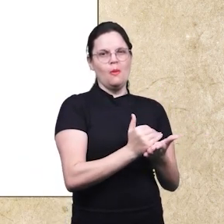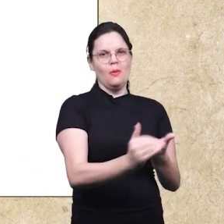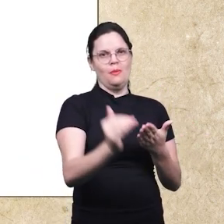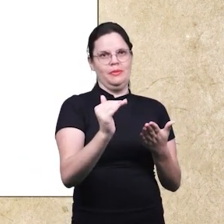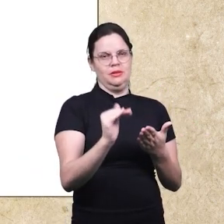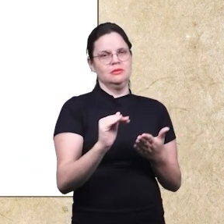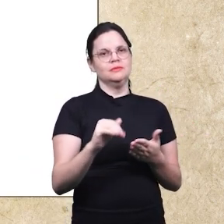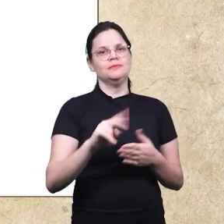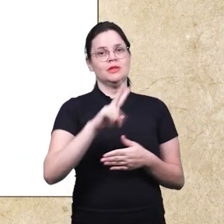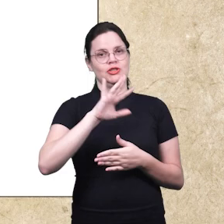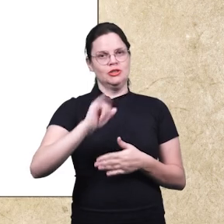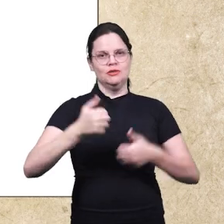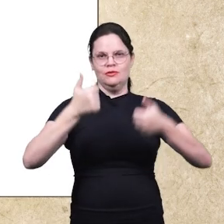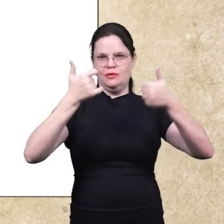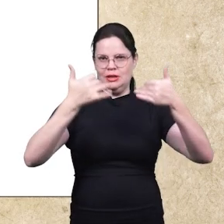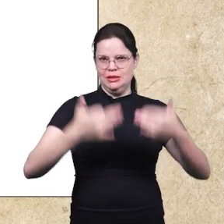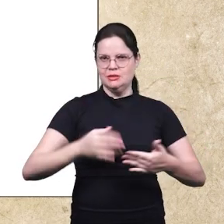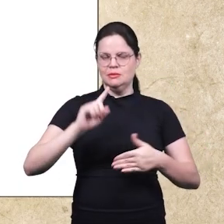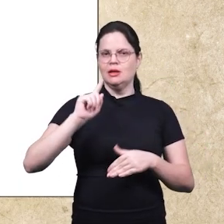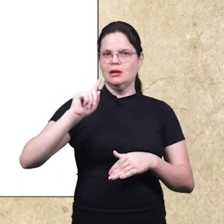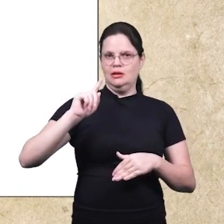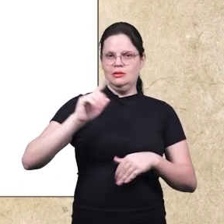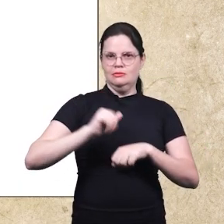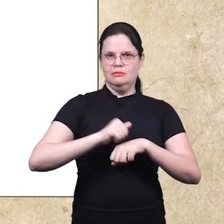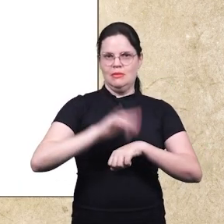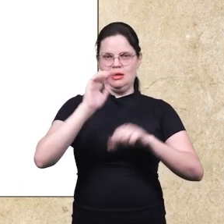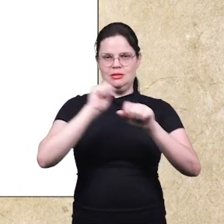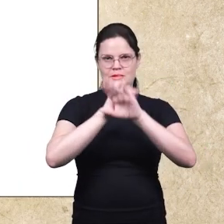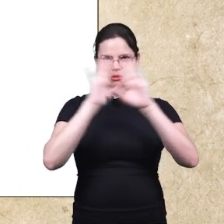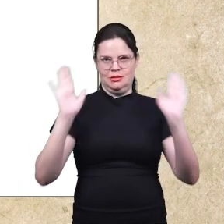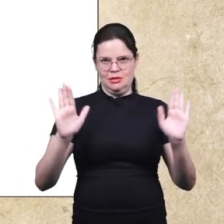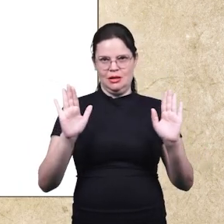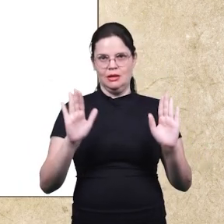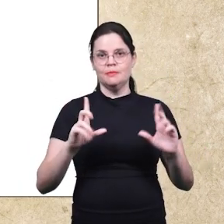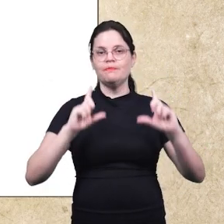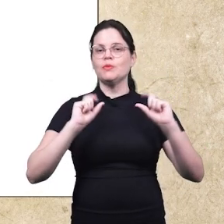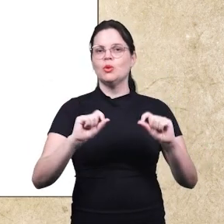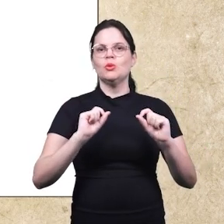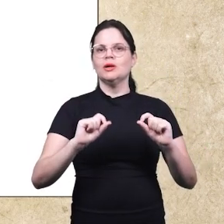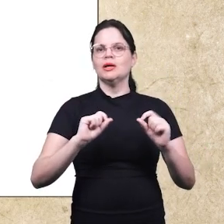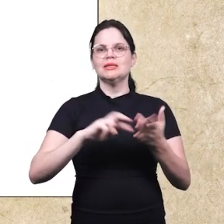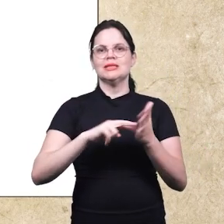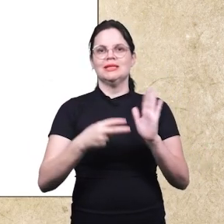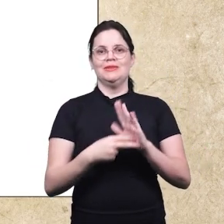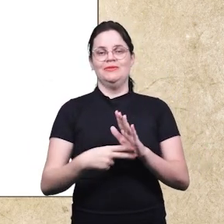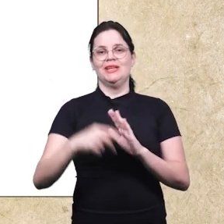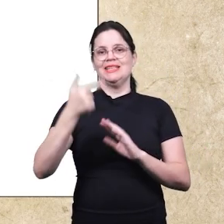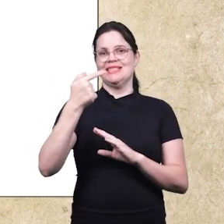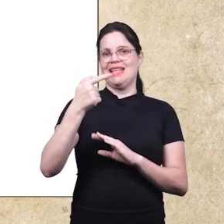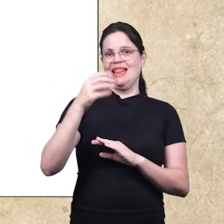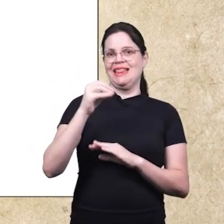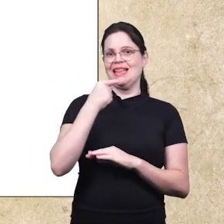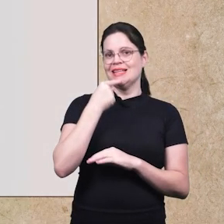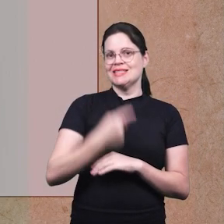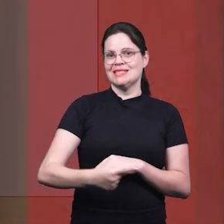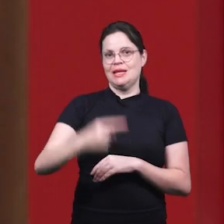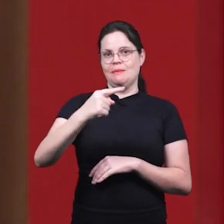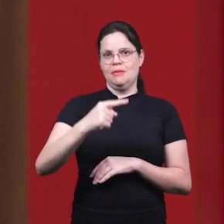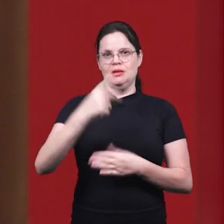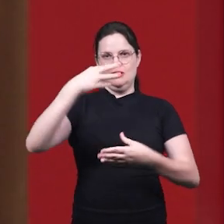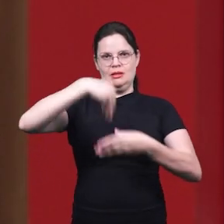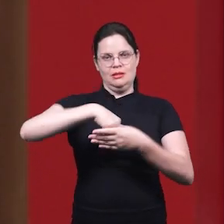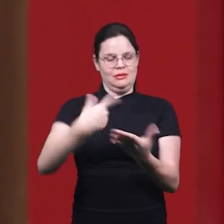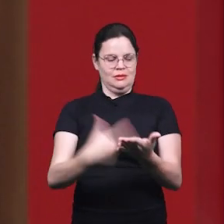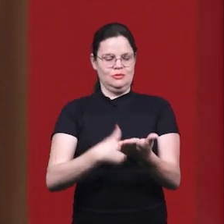na explicação que nós vamos falar, de forma resumida também, nas 70 semanas de Daniel.